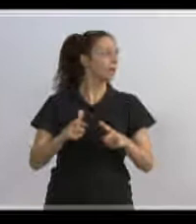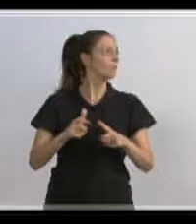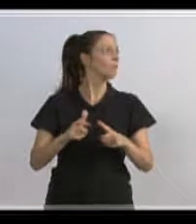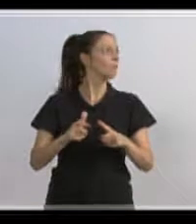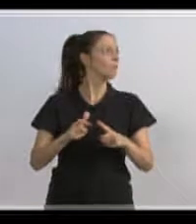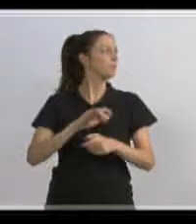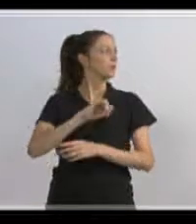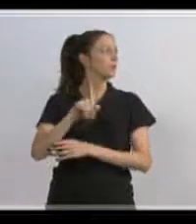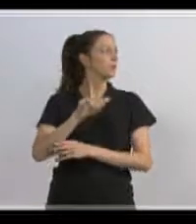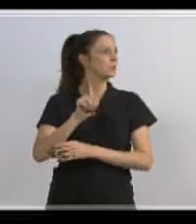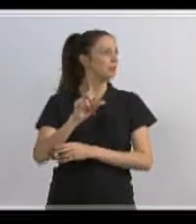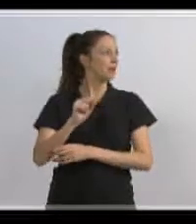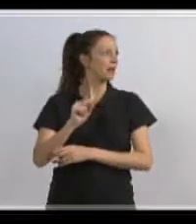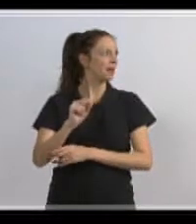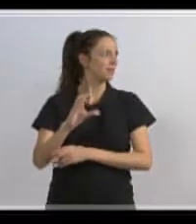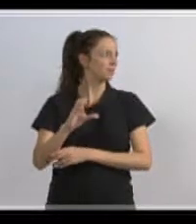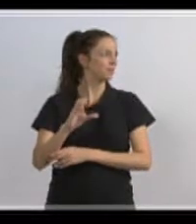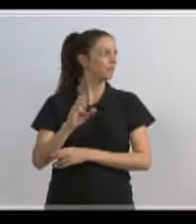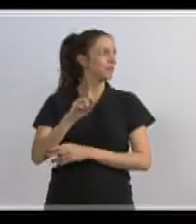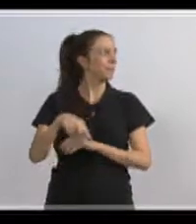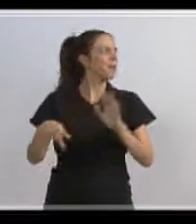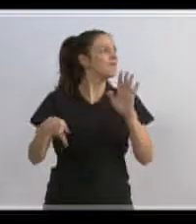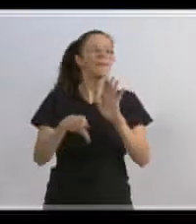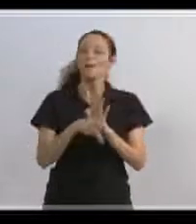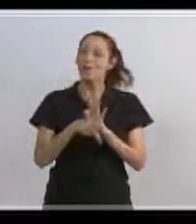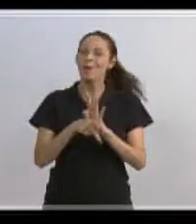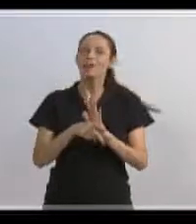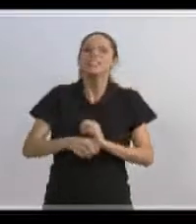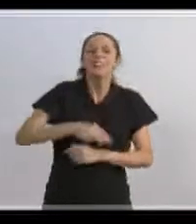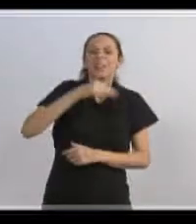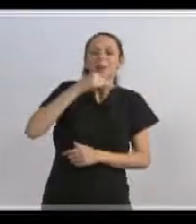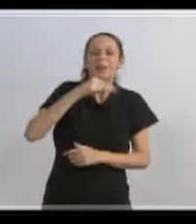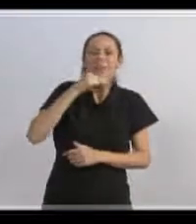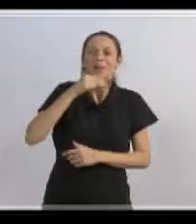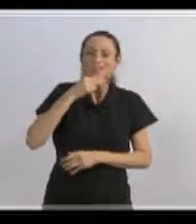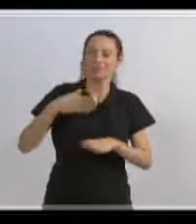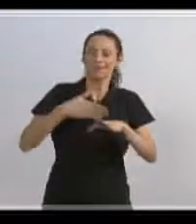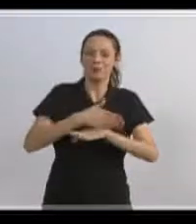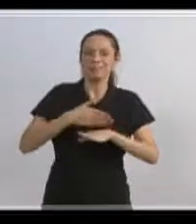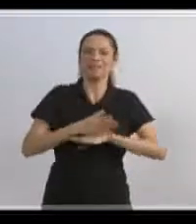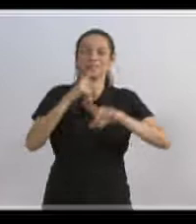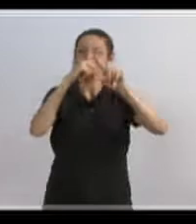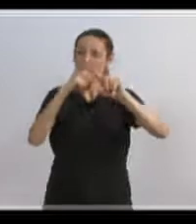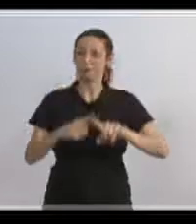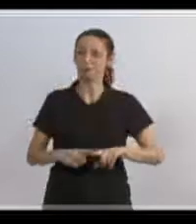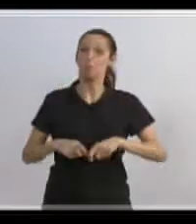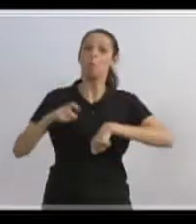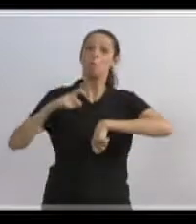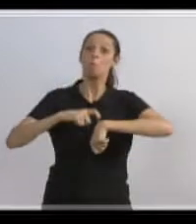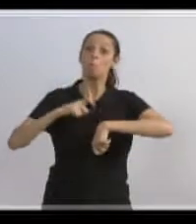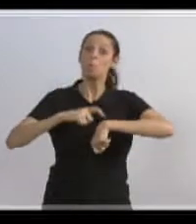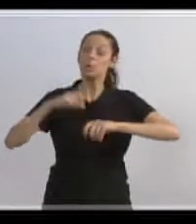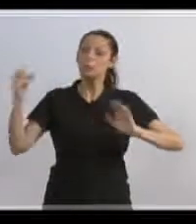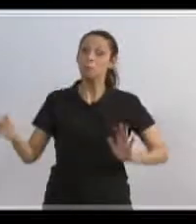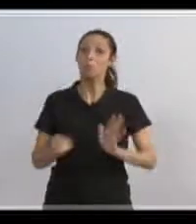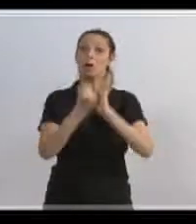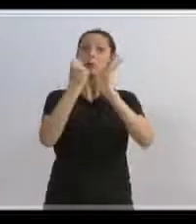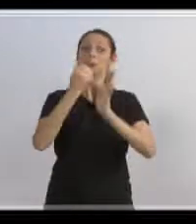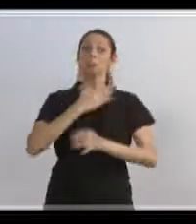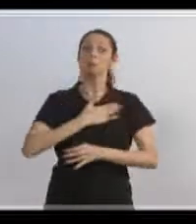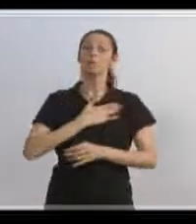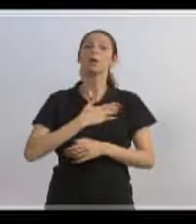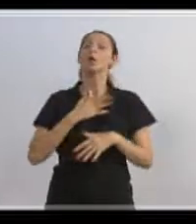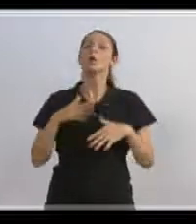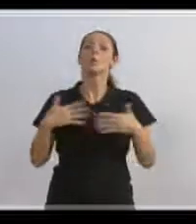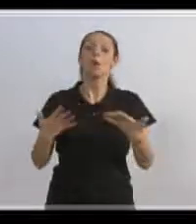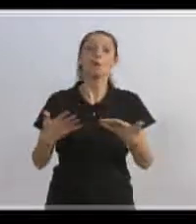é o 10º Jogos Abertos da Terceira Idade, certo? E o momento realmente mais marcante foi o acendimento